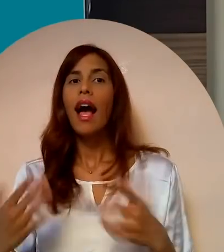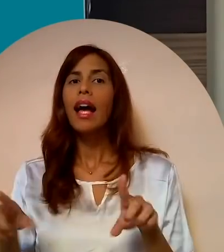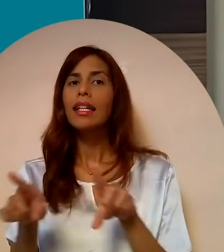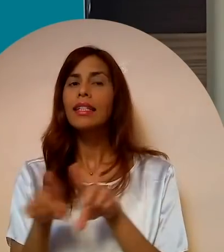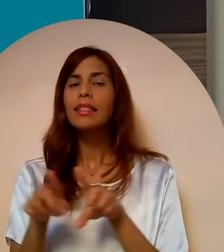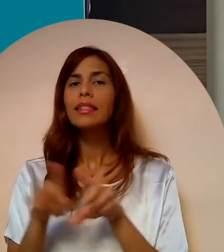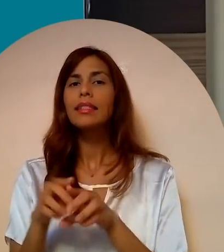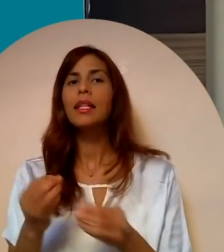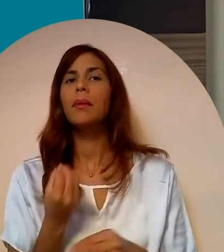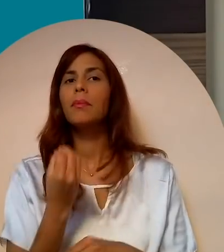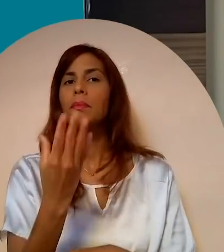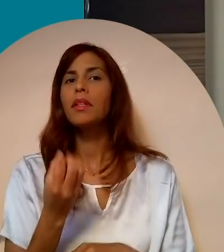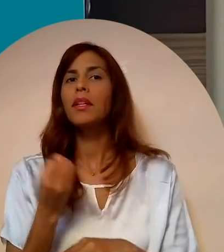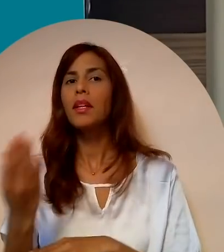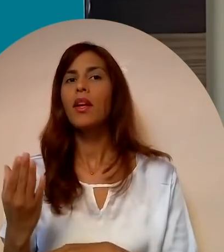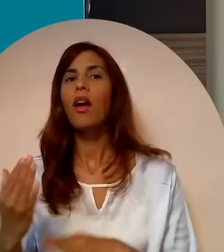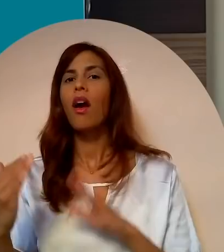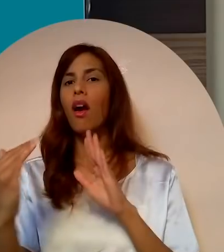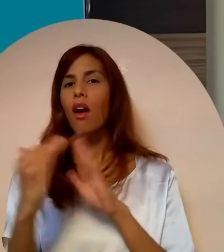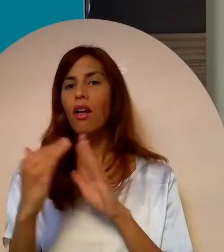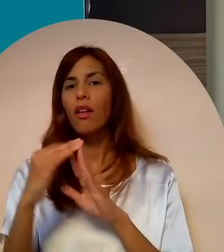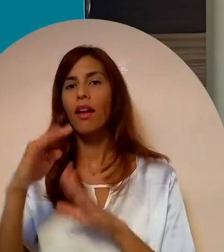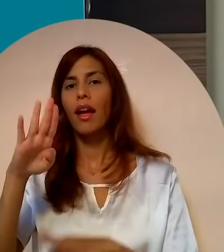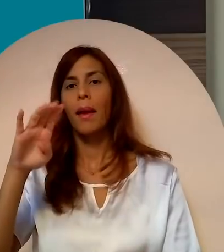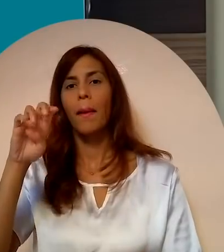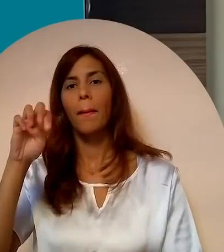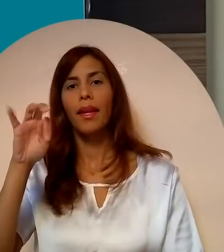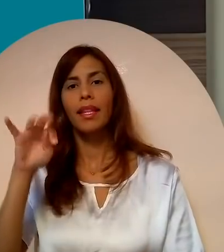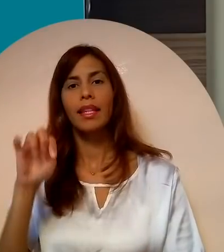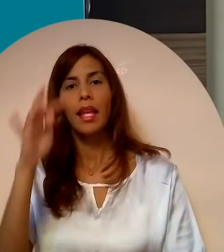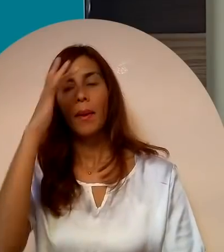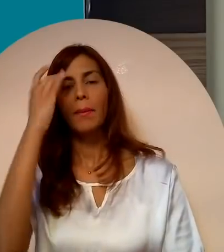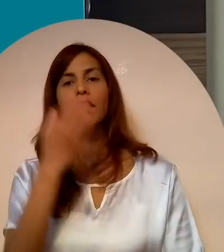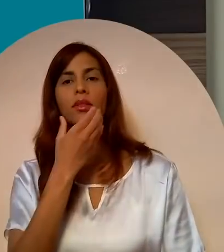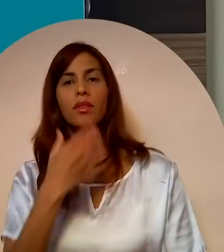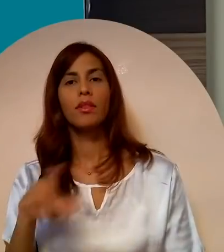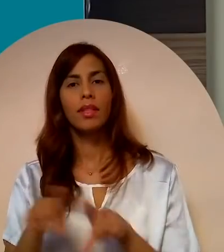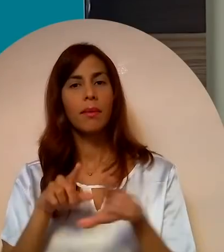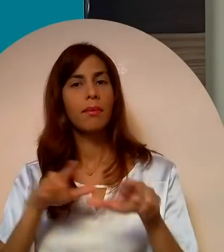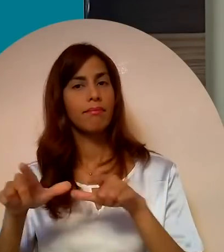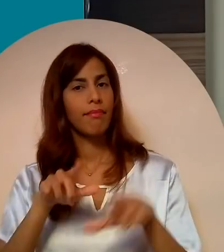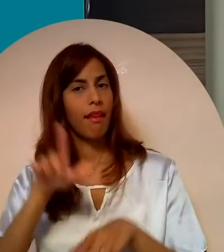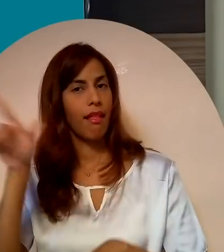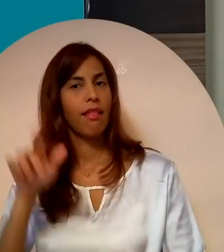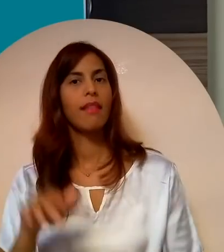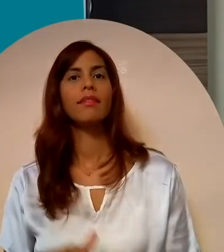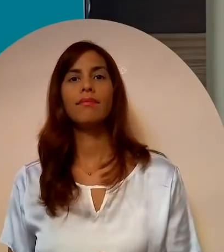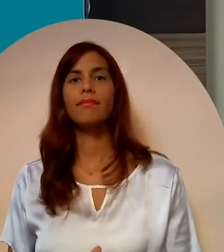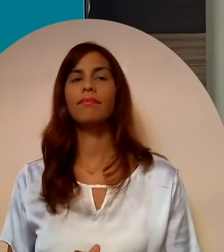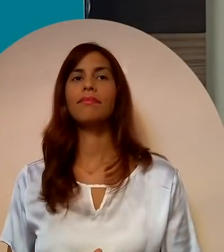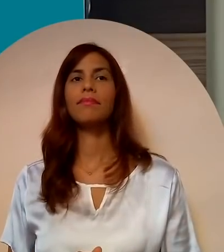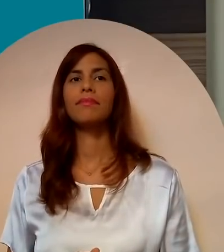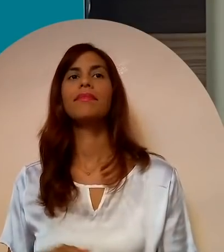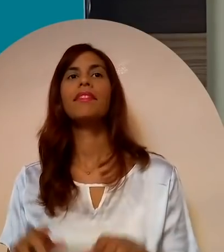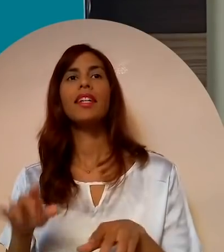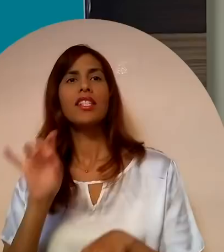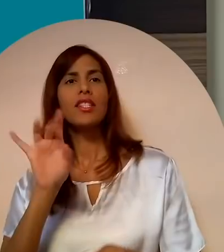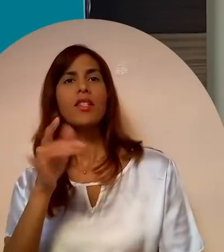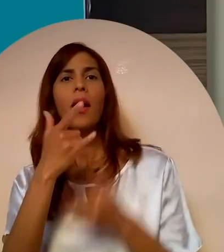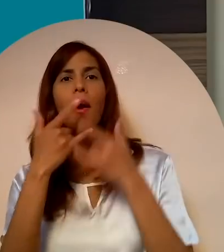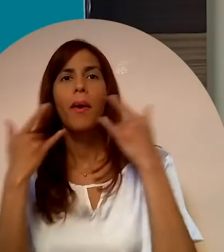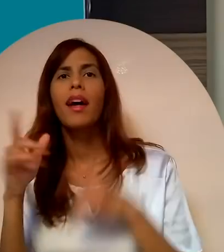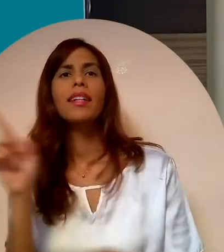rua. Ah, e também foram distribuídas para o recolhimento Betel, tanto para os idosos quanto para a equipe. E além